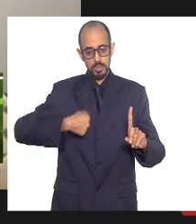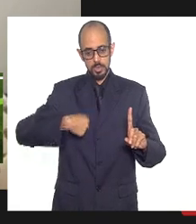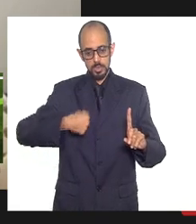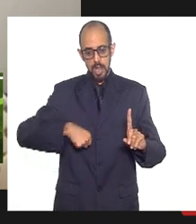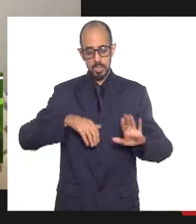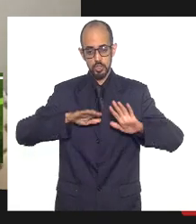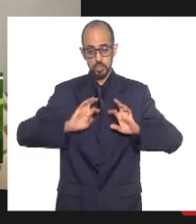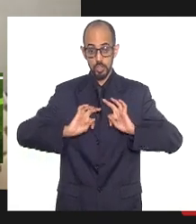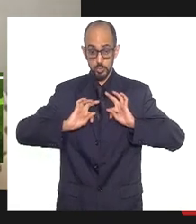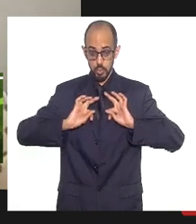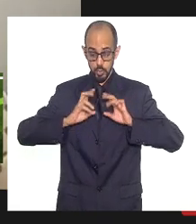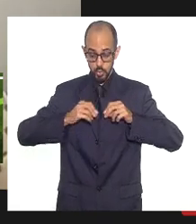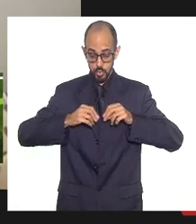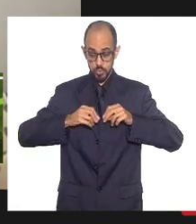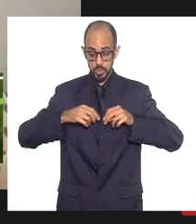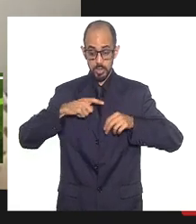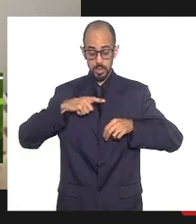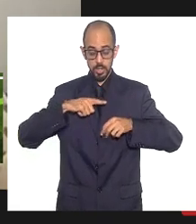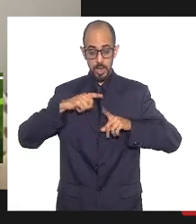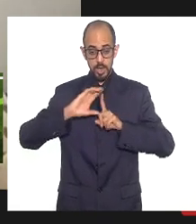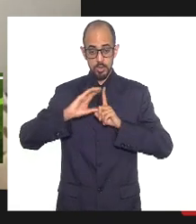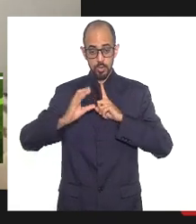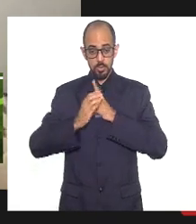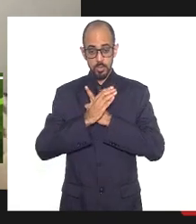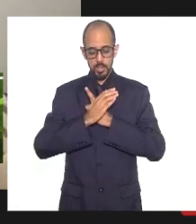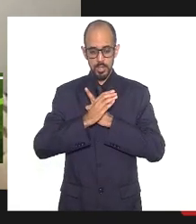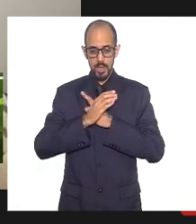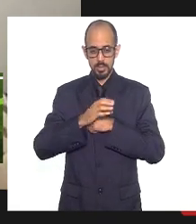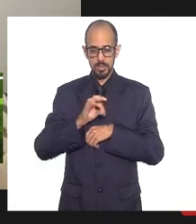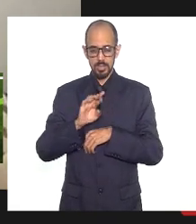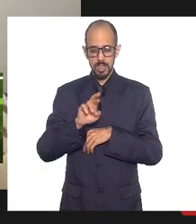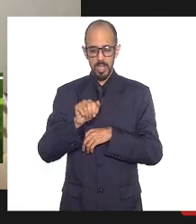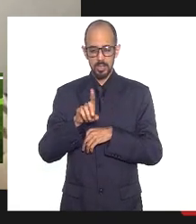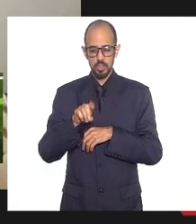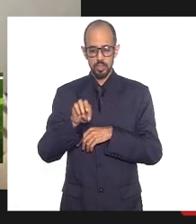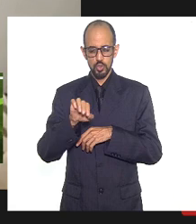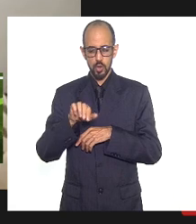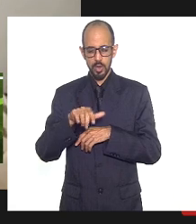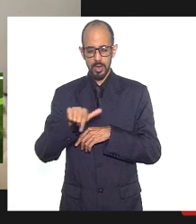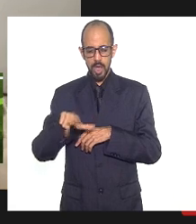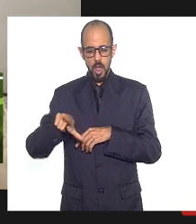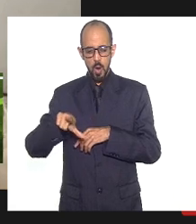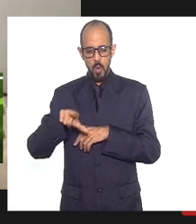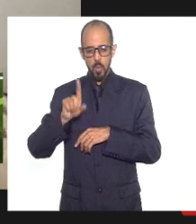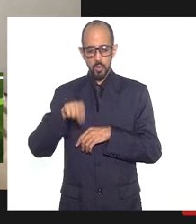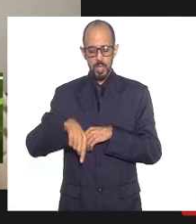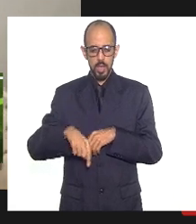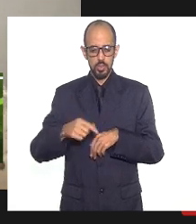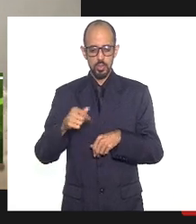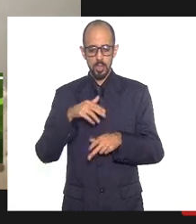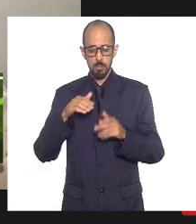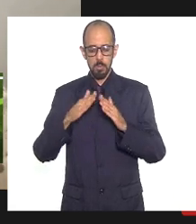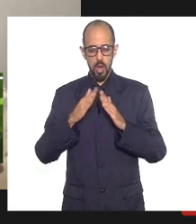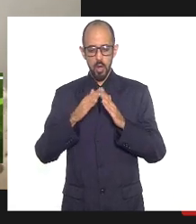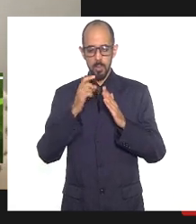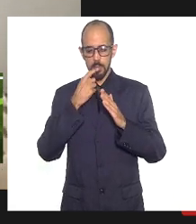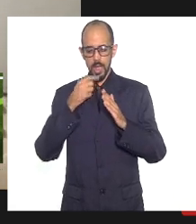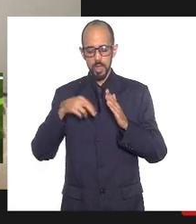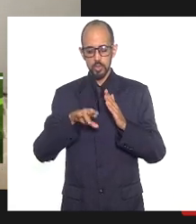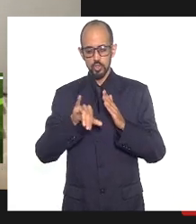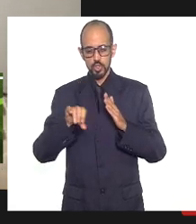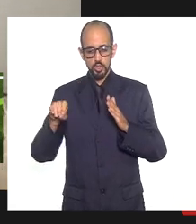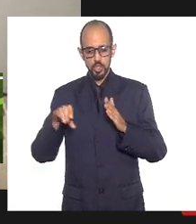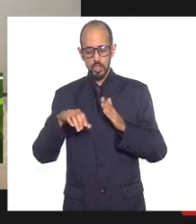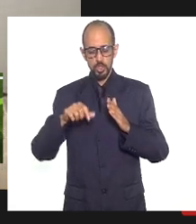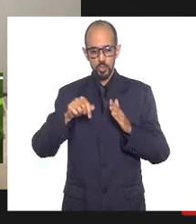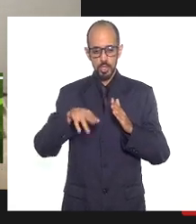hoje vivem as comunidades tradicionais, enfim, comunidades ribeirinhas, indígenas e quilombolas no